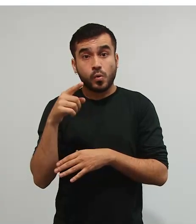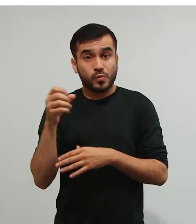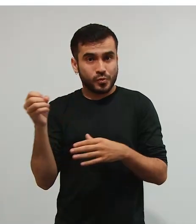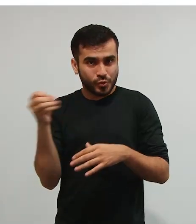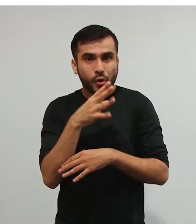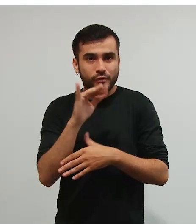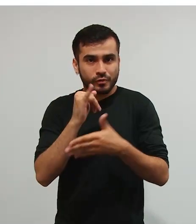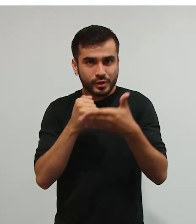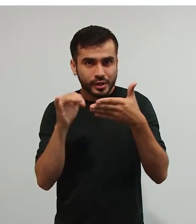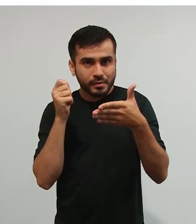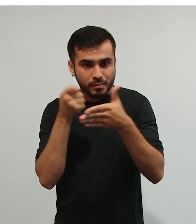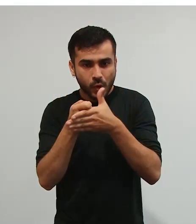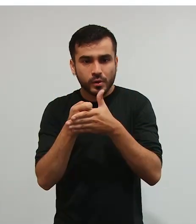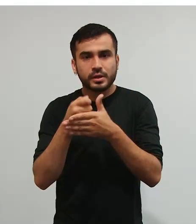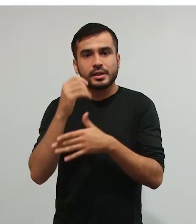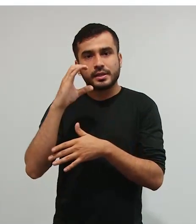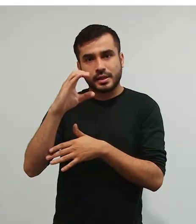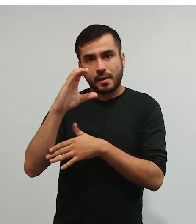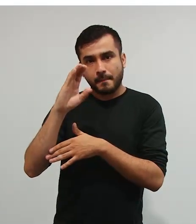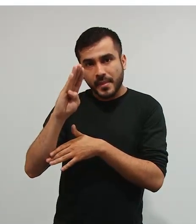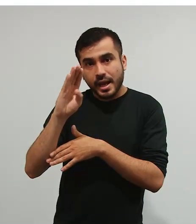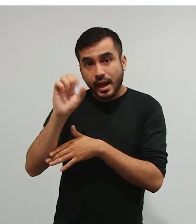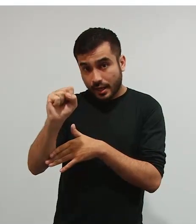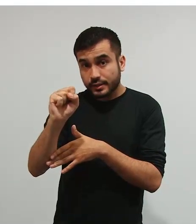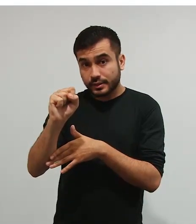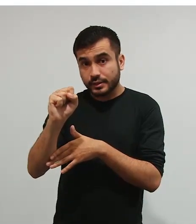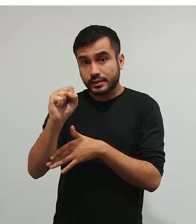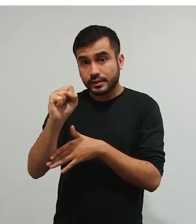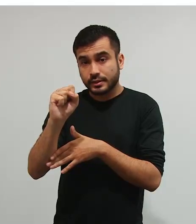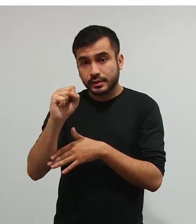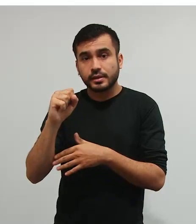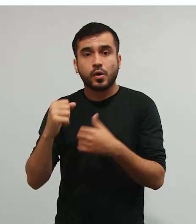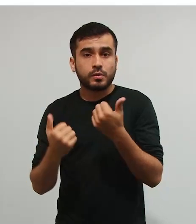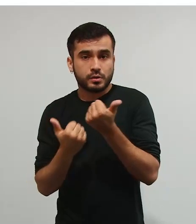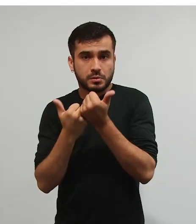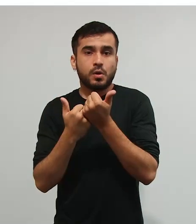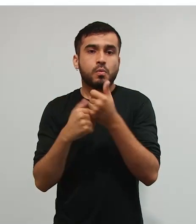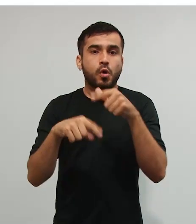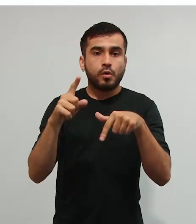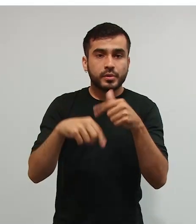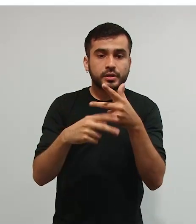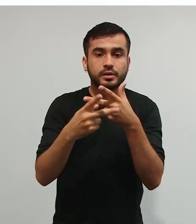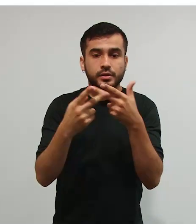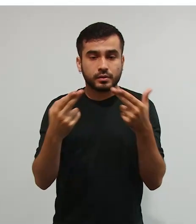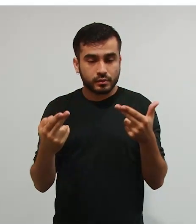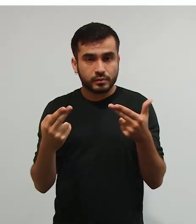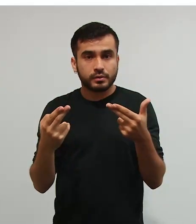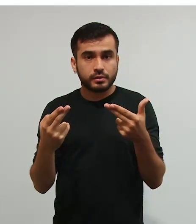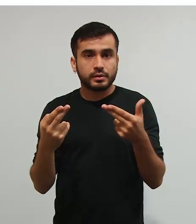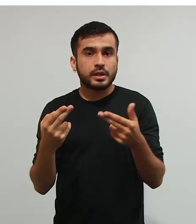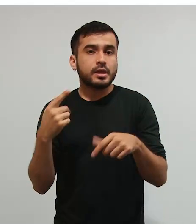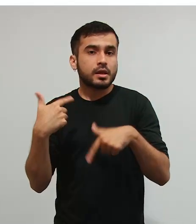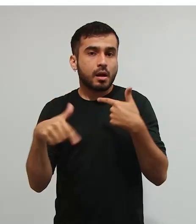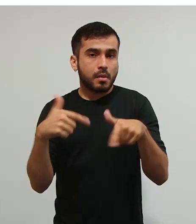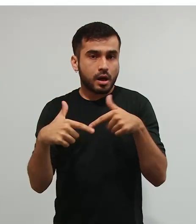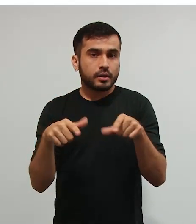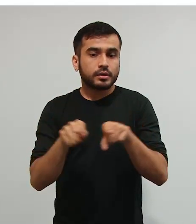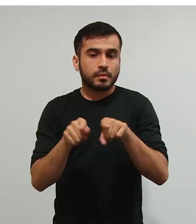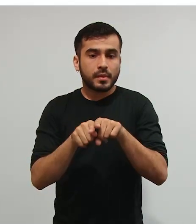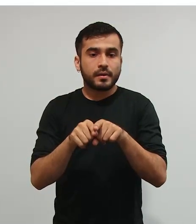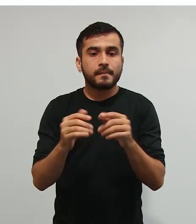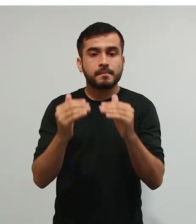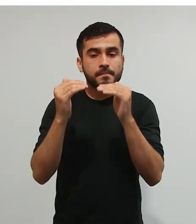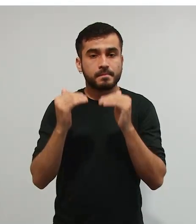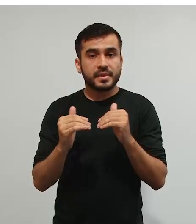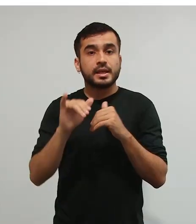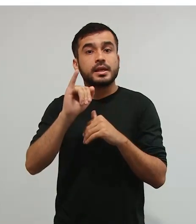novo, né, que é a contribuição sobre bens e serviços, e também o IBS, que é o imposto, agora sim, Imposto sobre